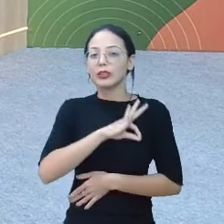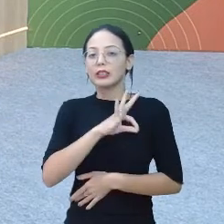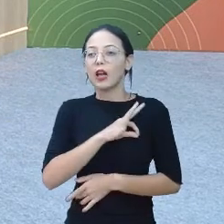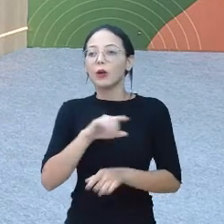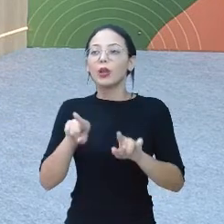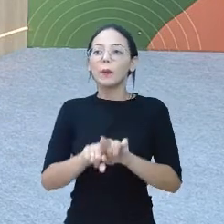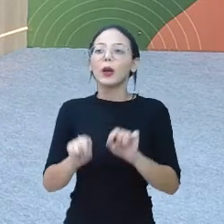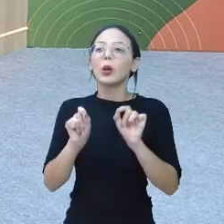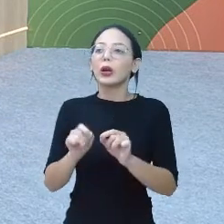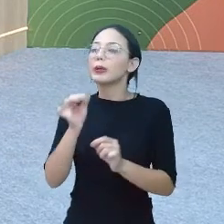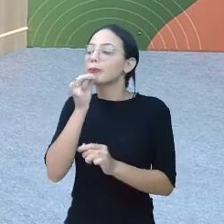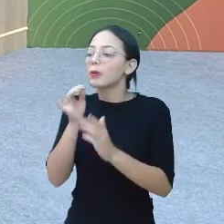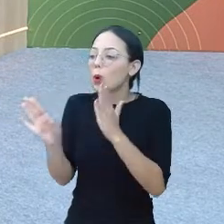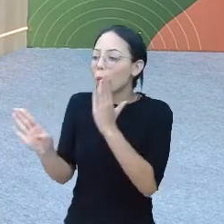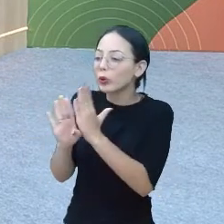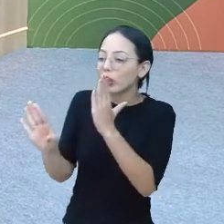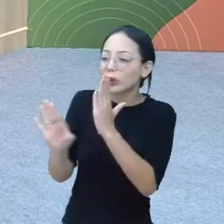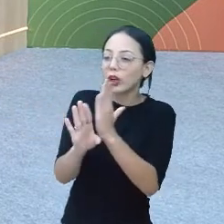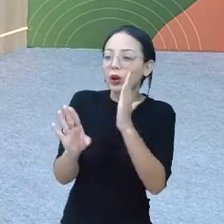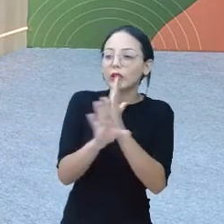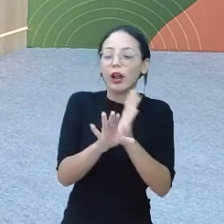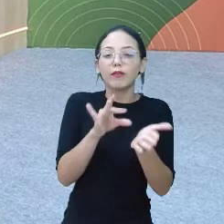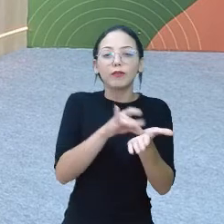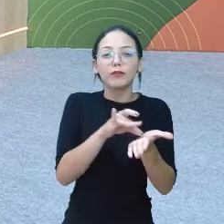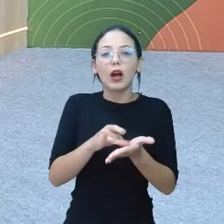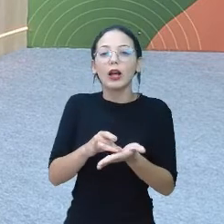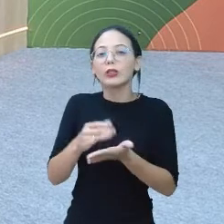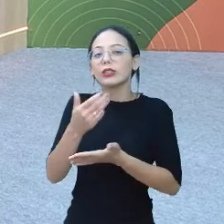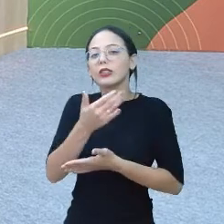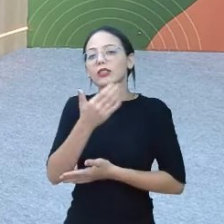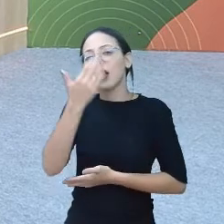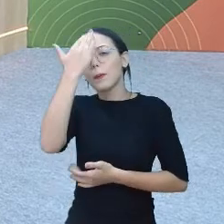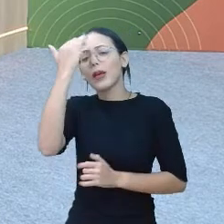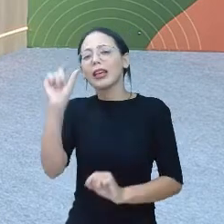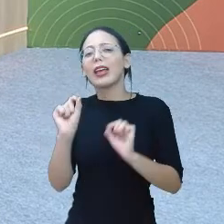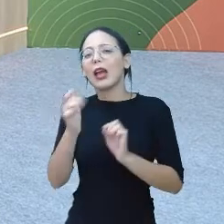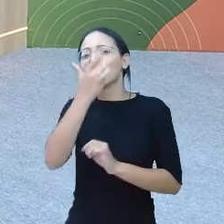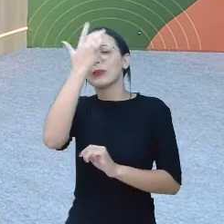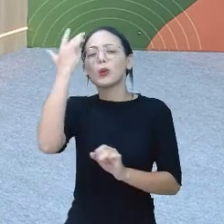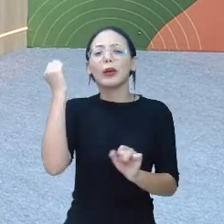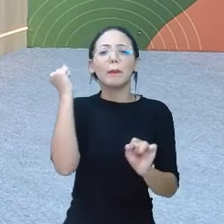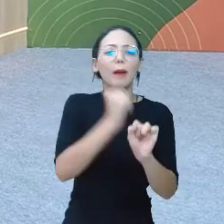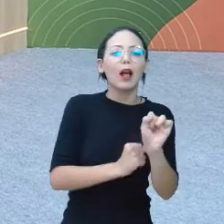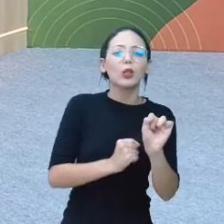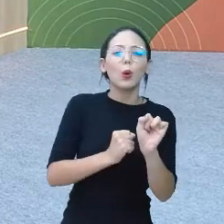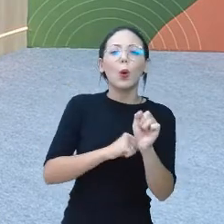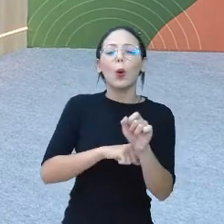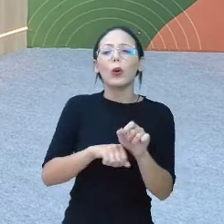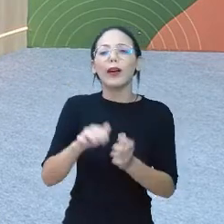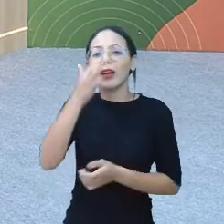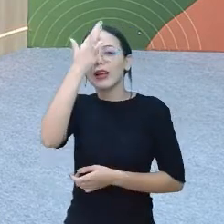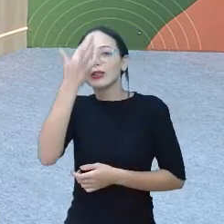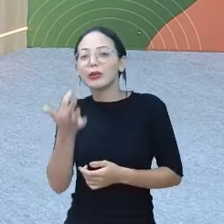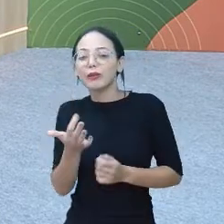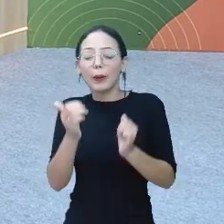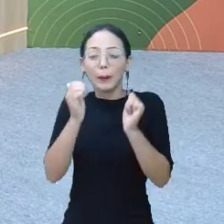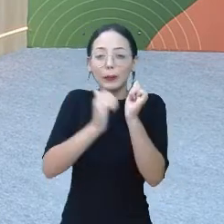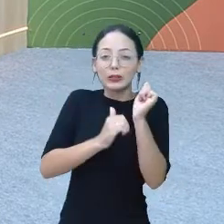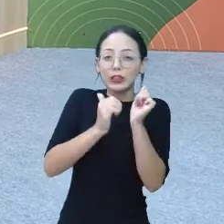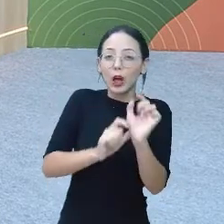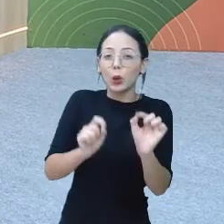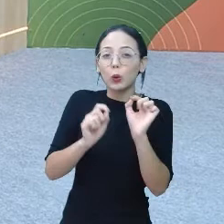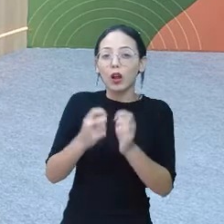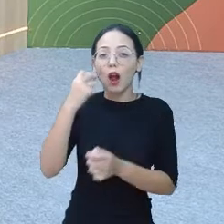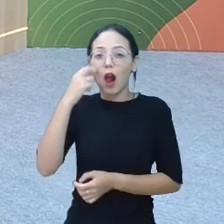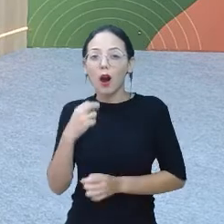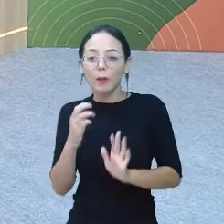também em descobrir todos os fatos, em descobrir quem é o assassino, em descobrir resolver o mistério, o que foi roubado,